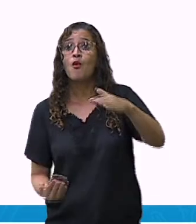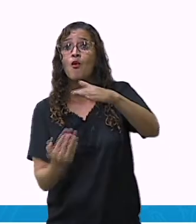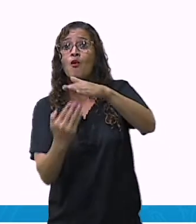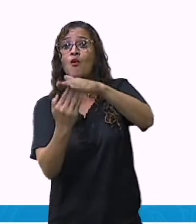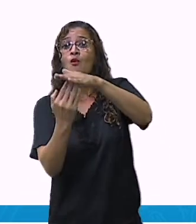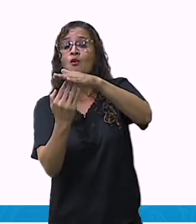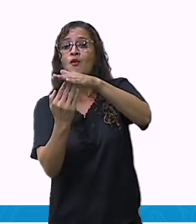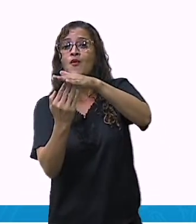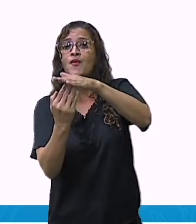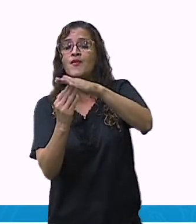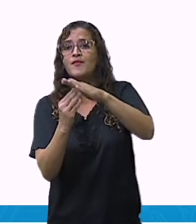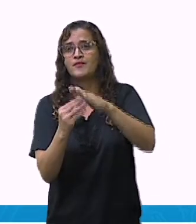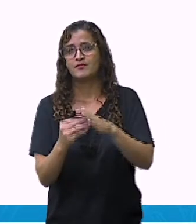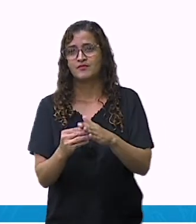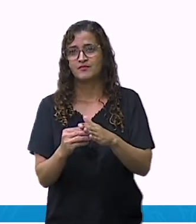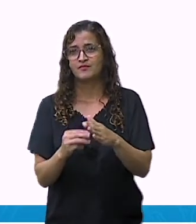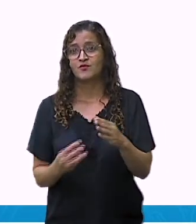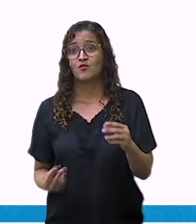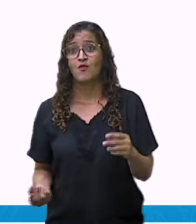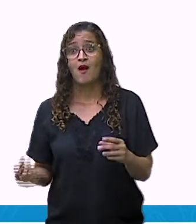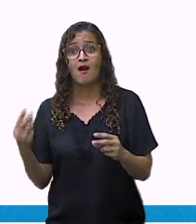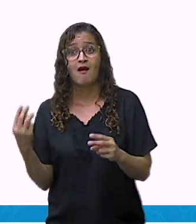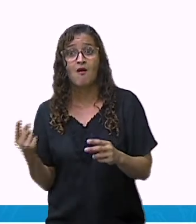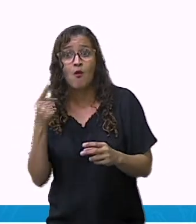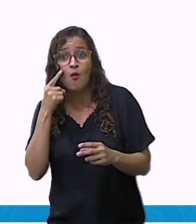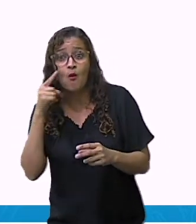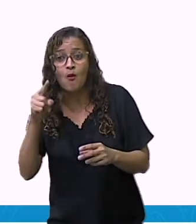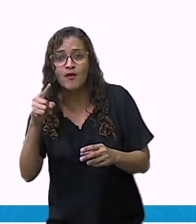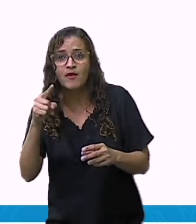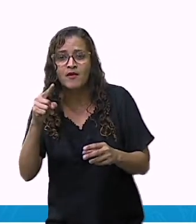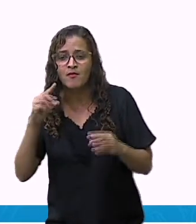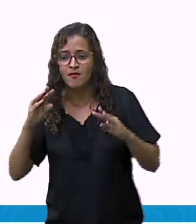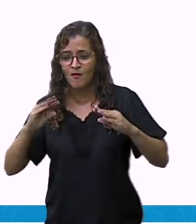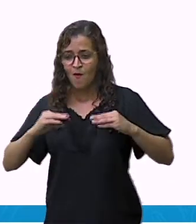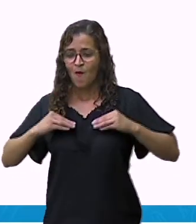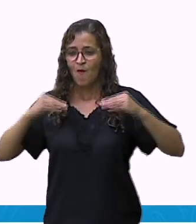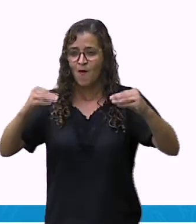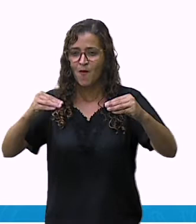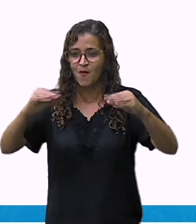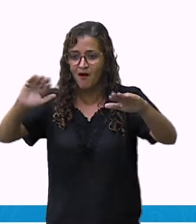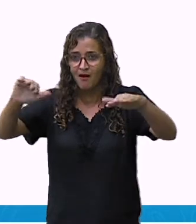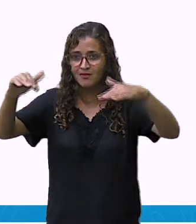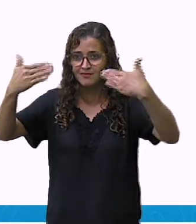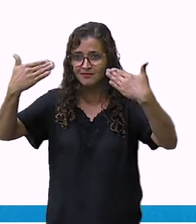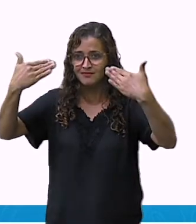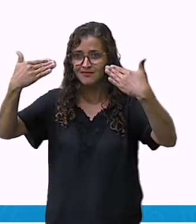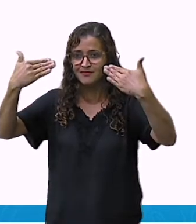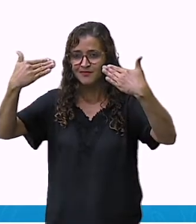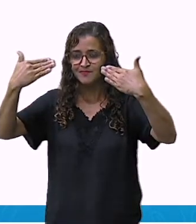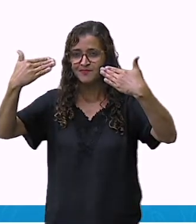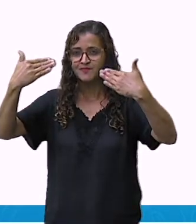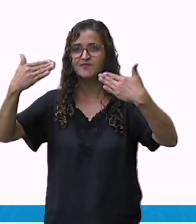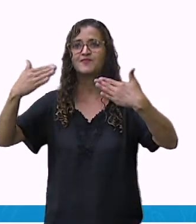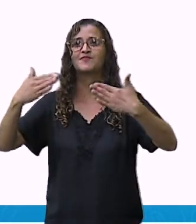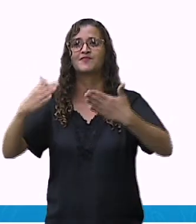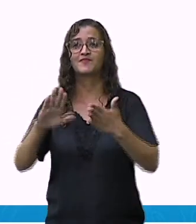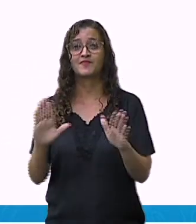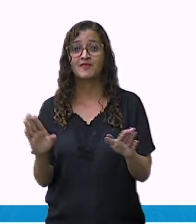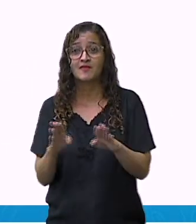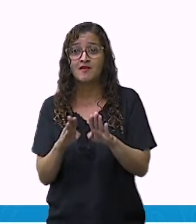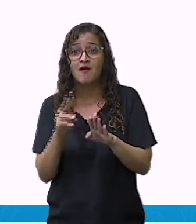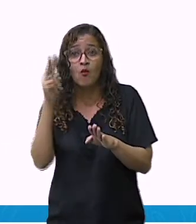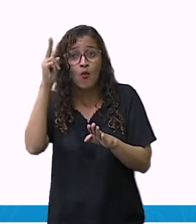a atenção do público. Peça de teatro, encenação de uma